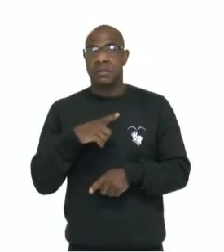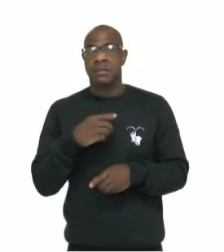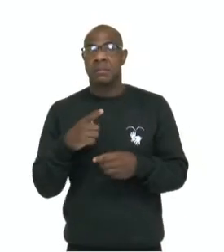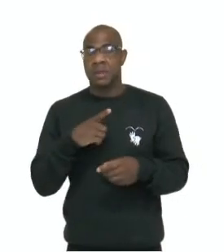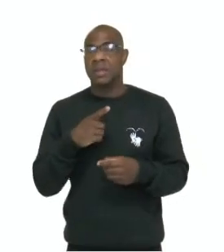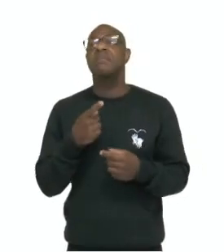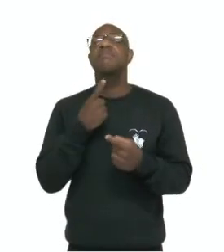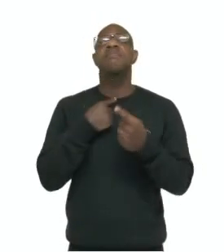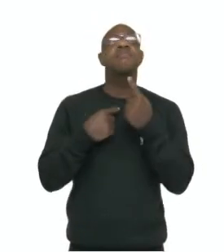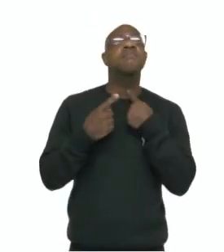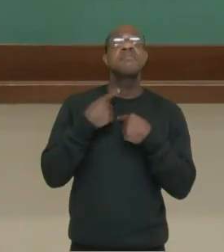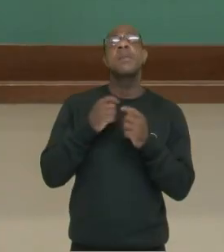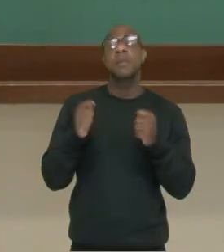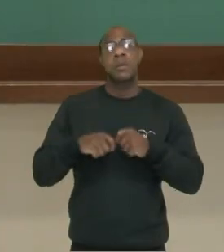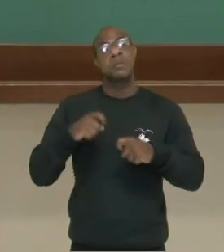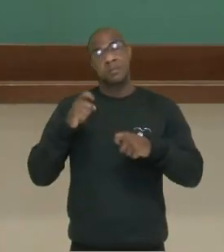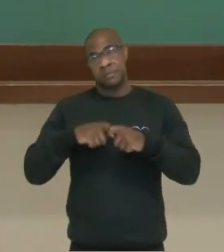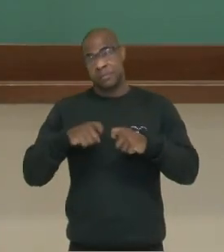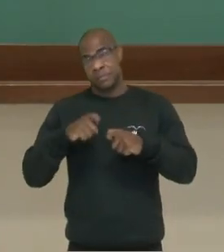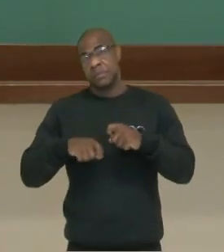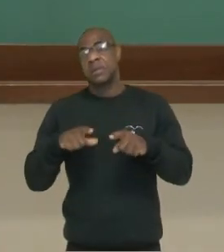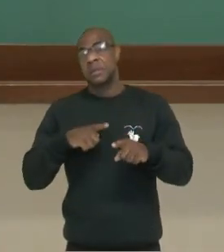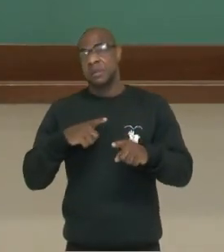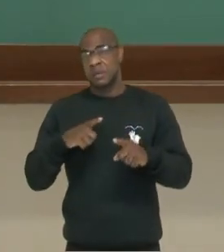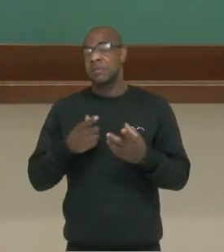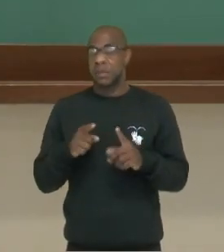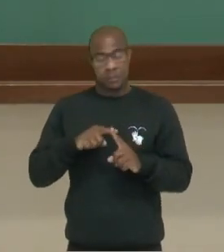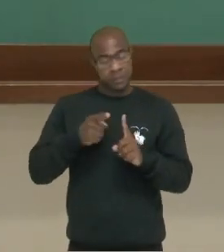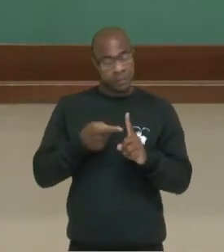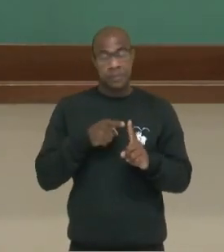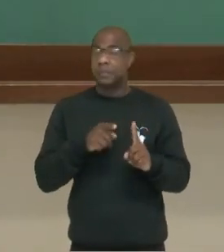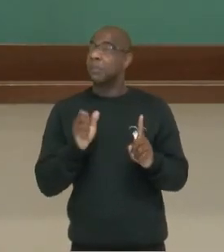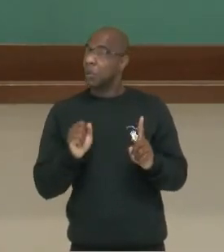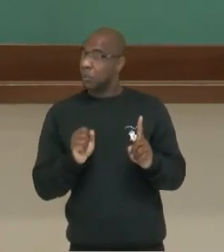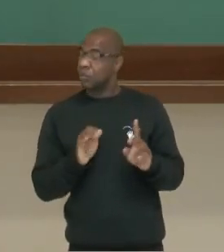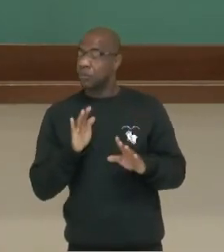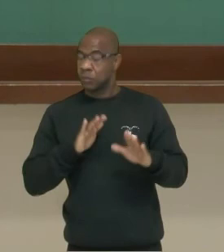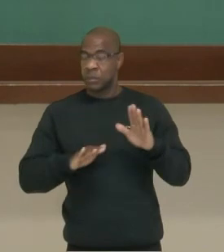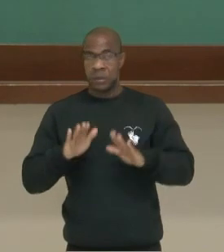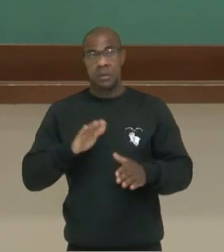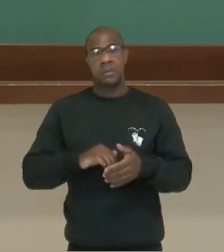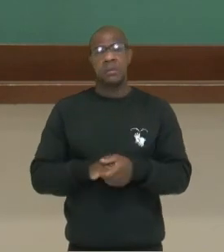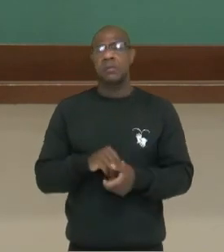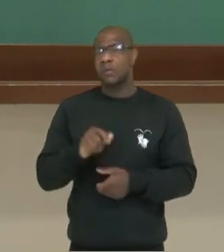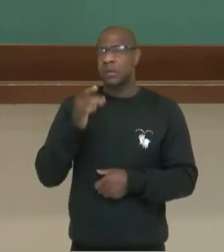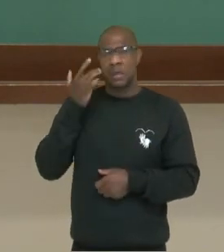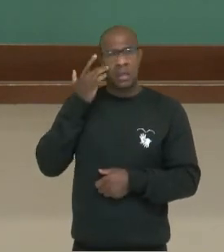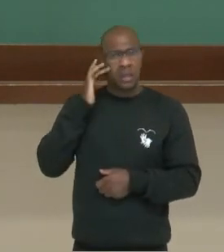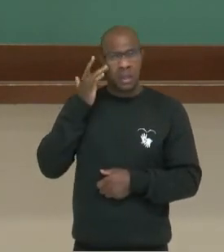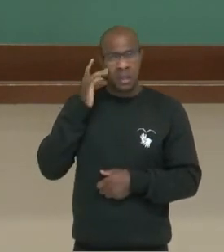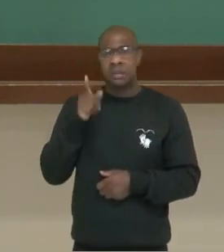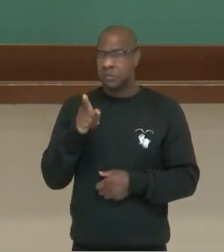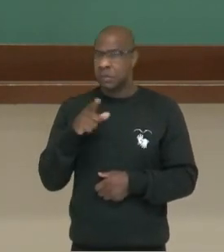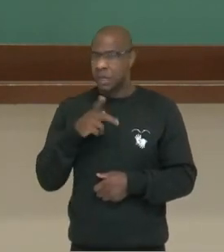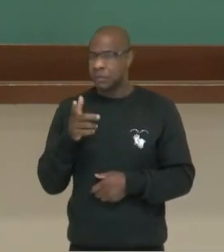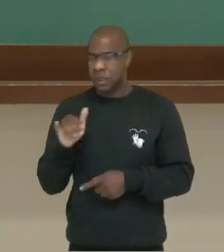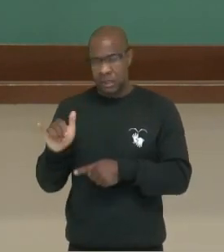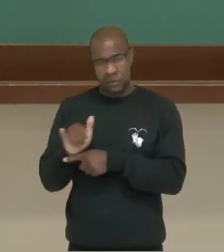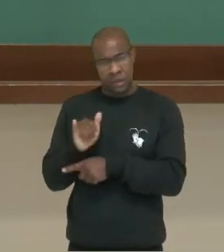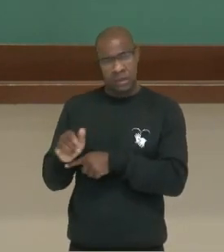pode ter relações para aumentar as chances de uma gestação. Você acha que esse método pode ser